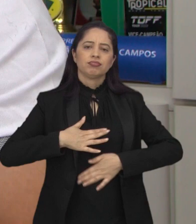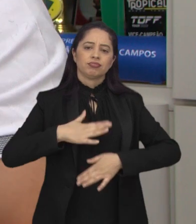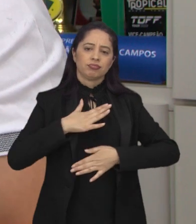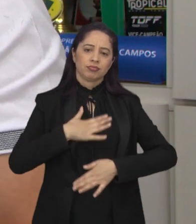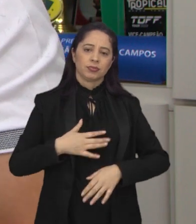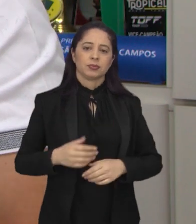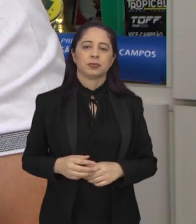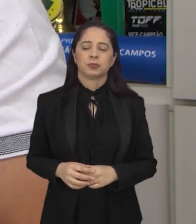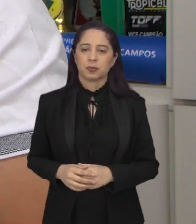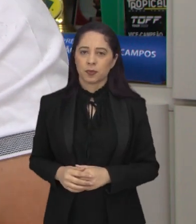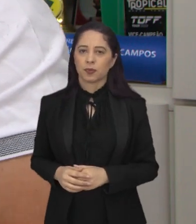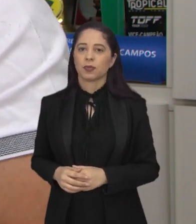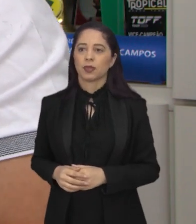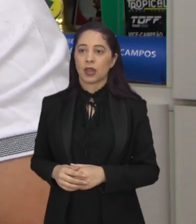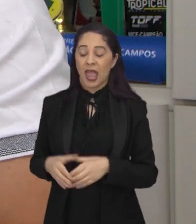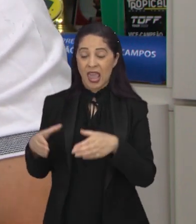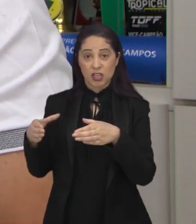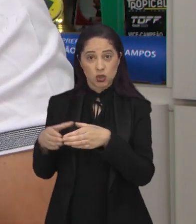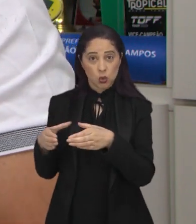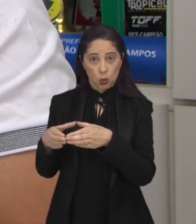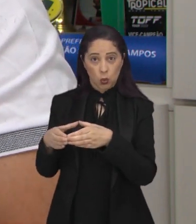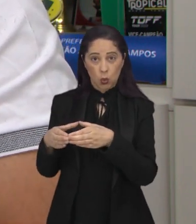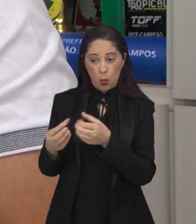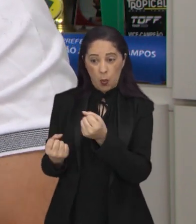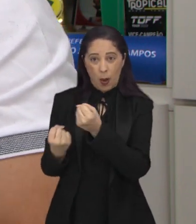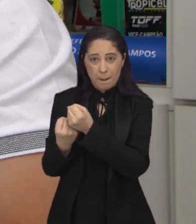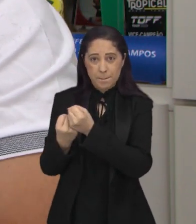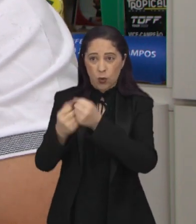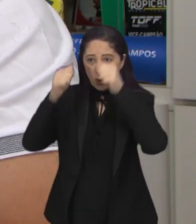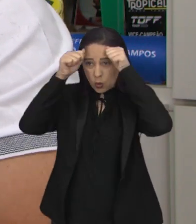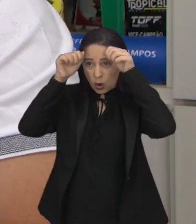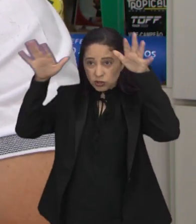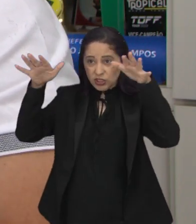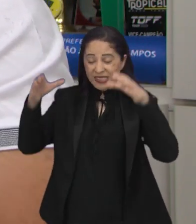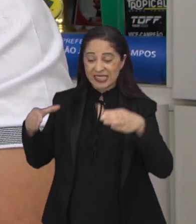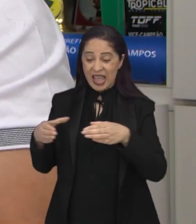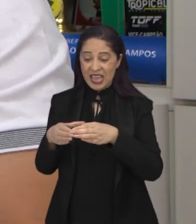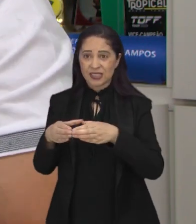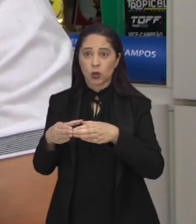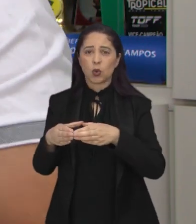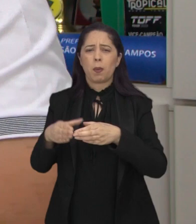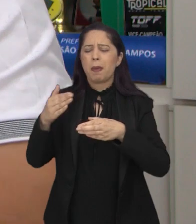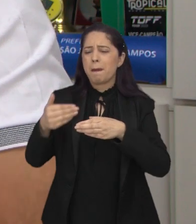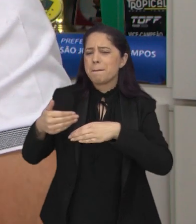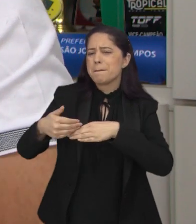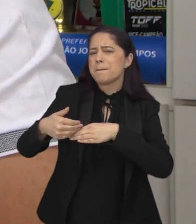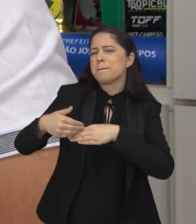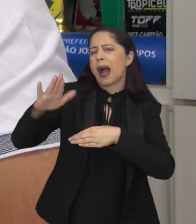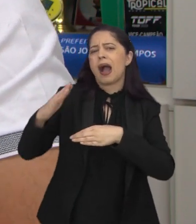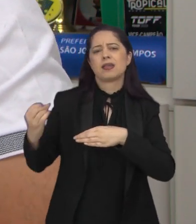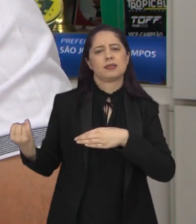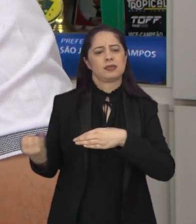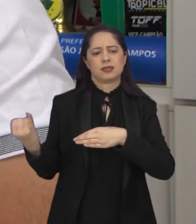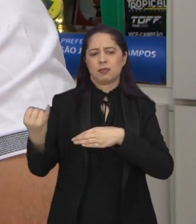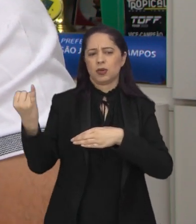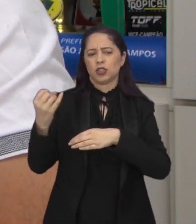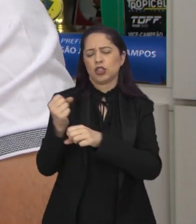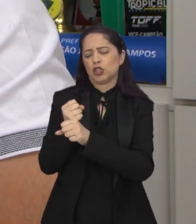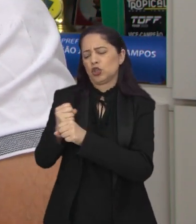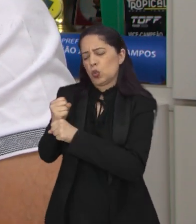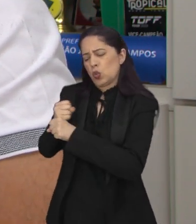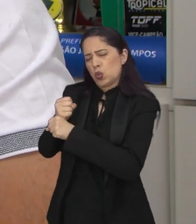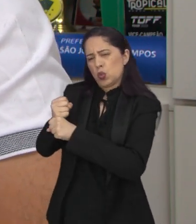a mais duradoura, né? E que tem mais resultados. A gente, junto com mais 11 vereadores, nós fazemos esse